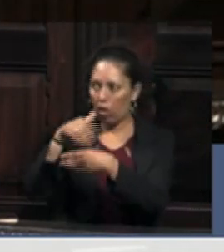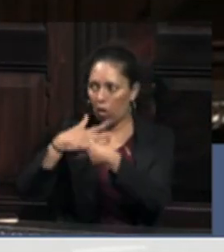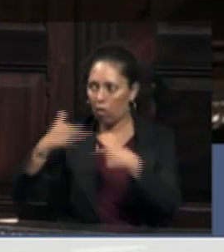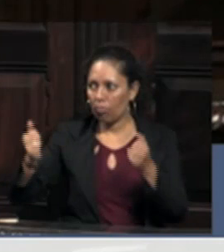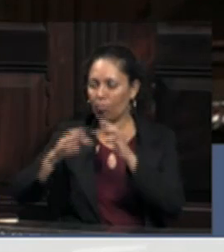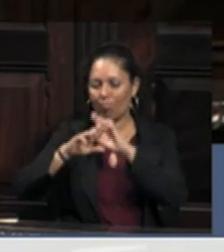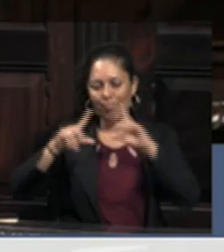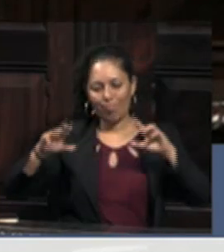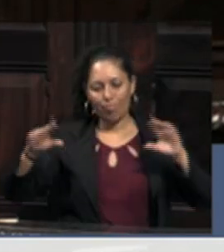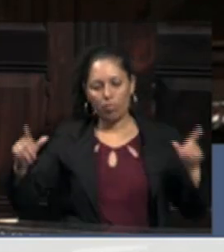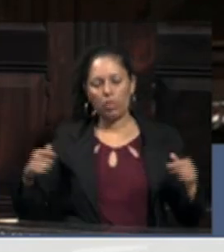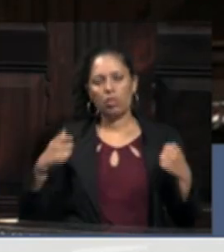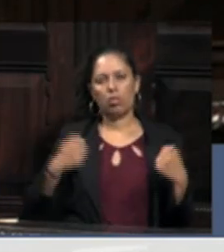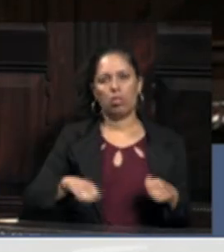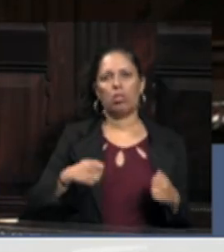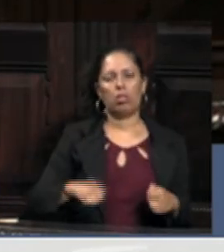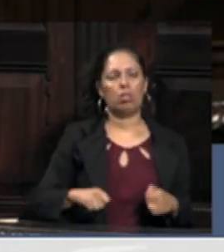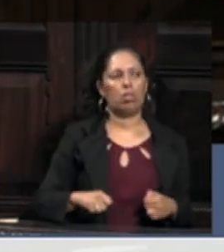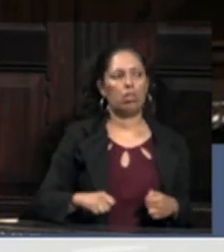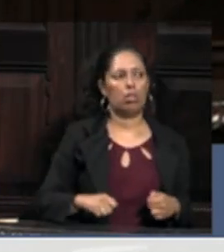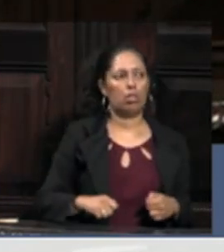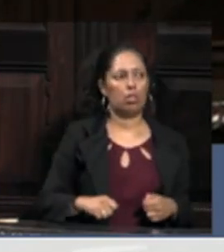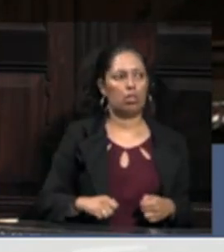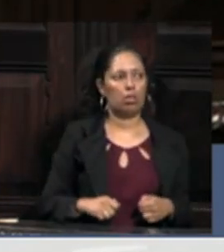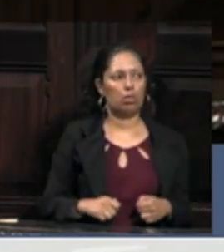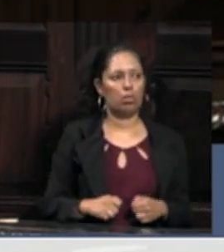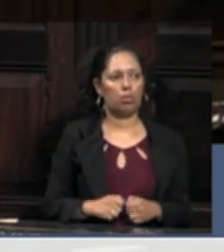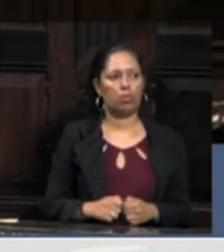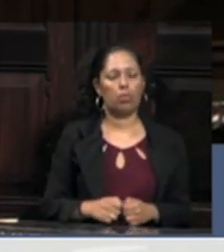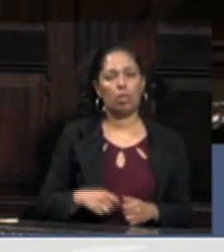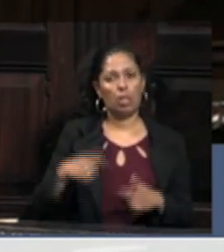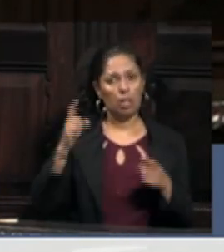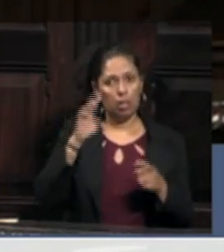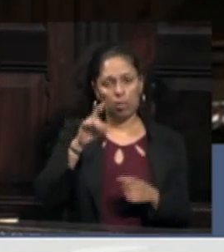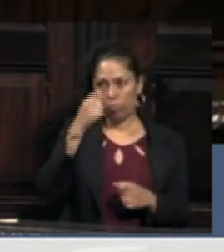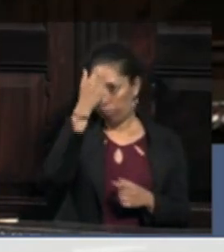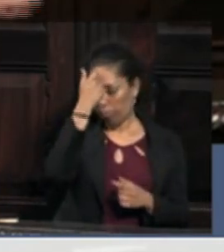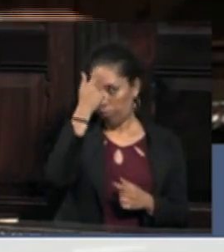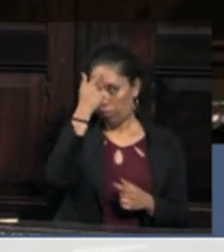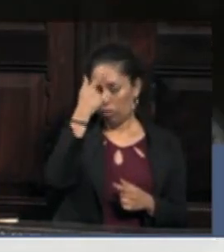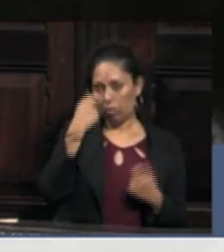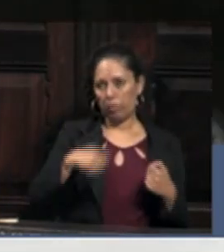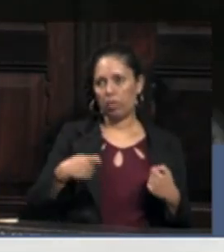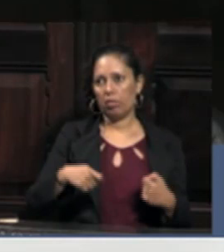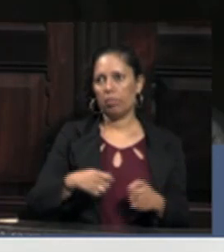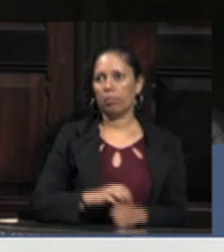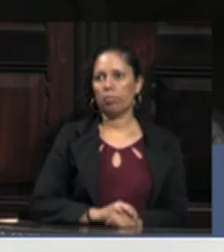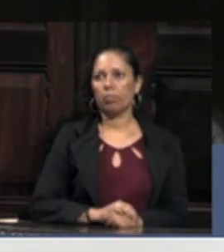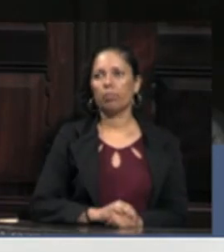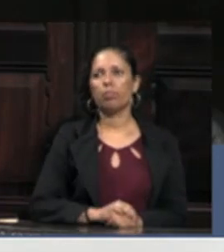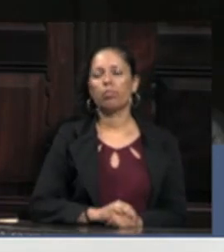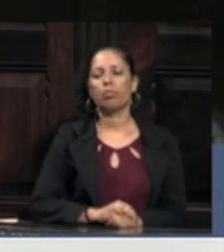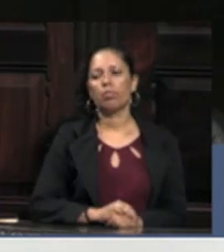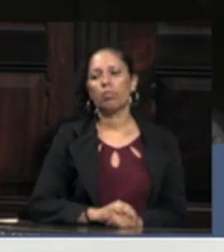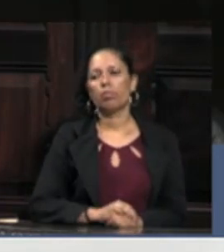a consciência e o desejo de cada um. Muito obrigado, senhor presidente.